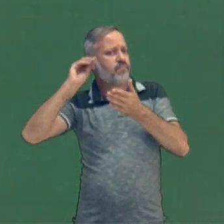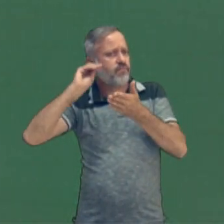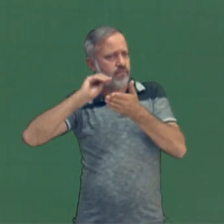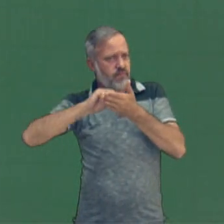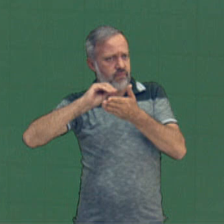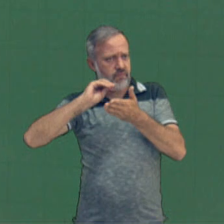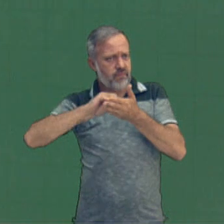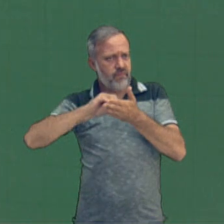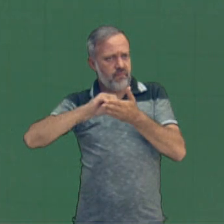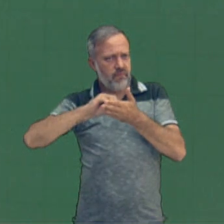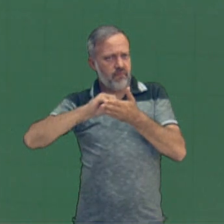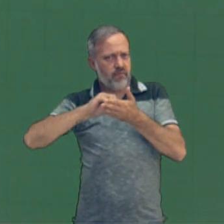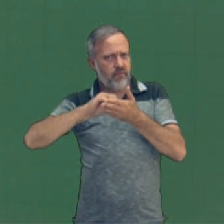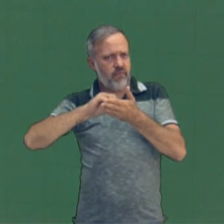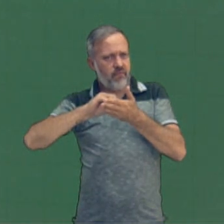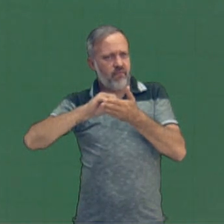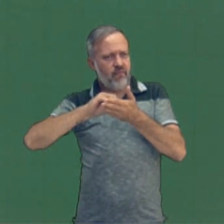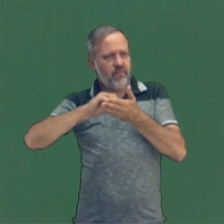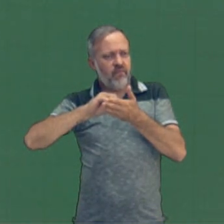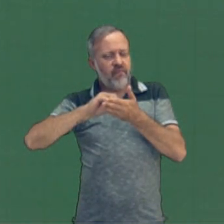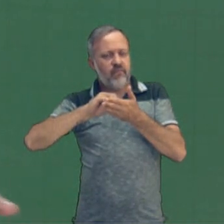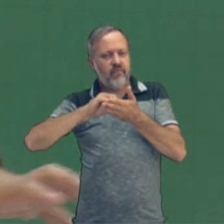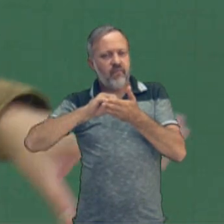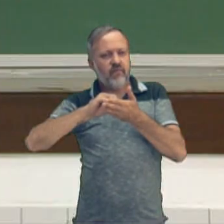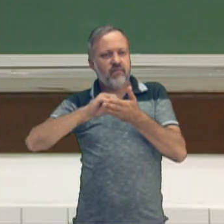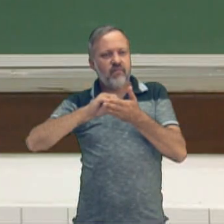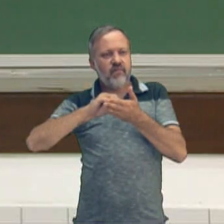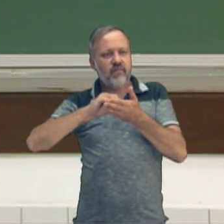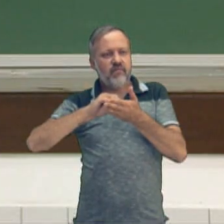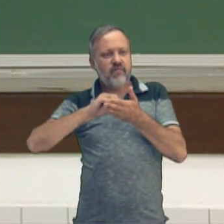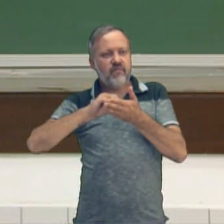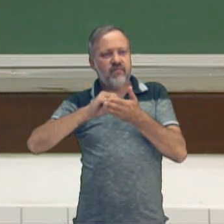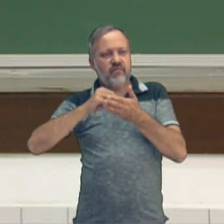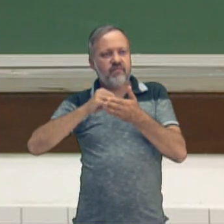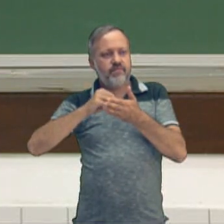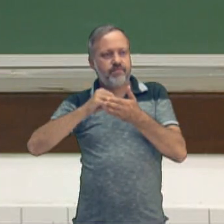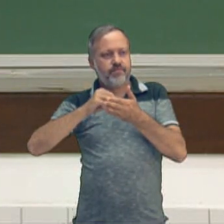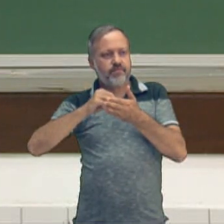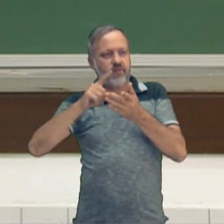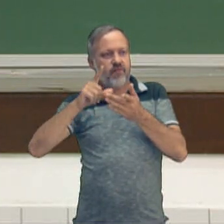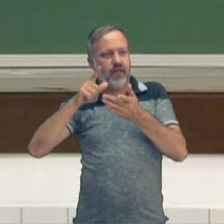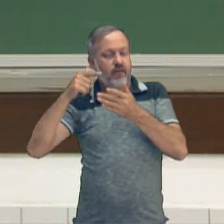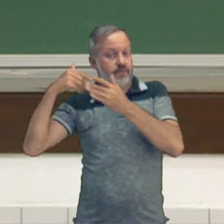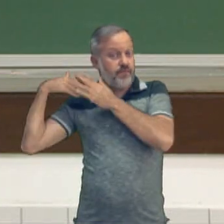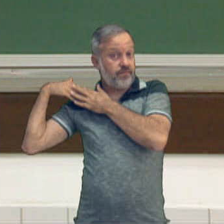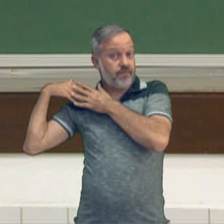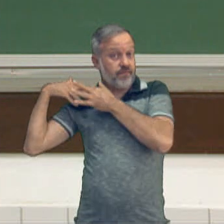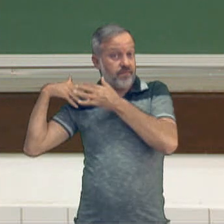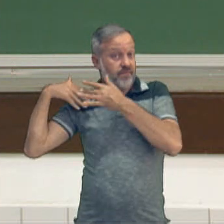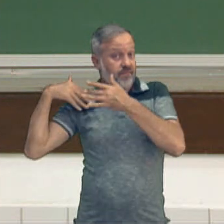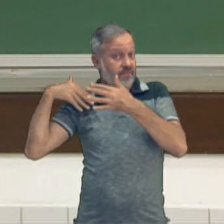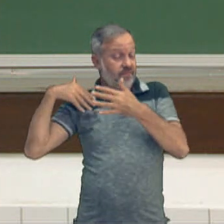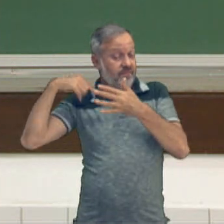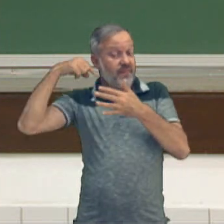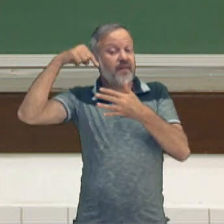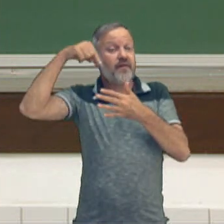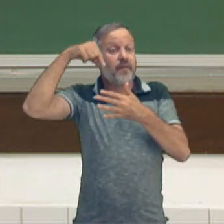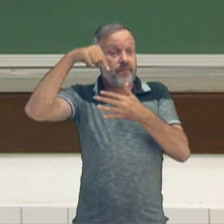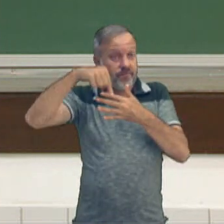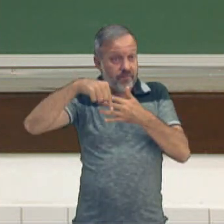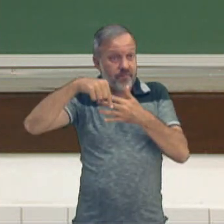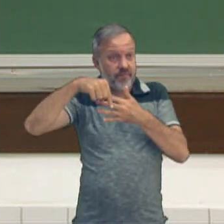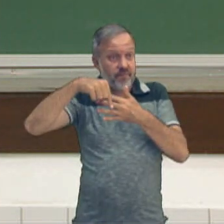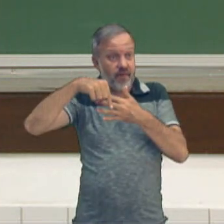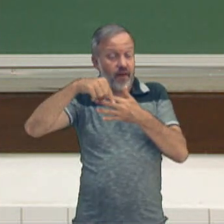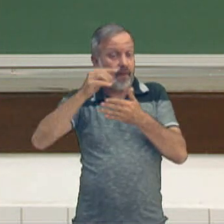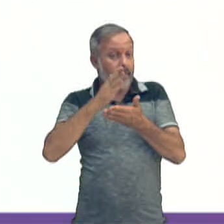escrito com relação ao ano solar. Então, foi uma herança do Império Romano, o calendário juliano,